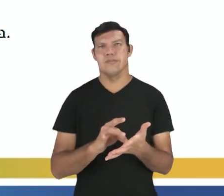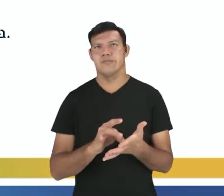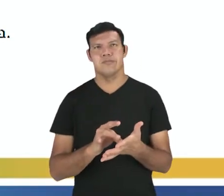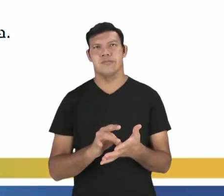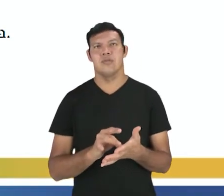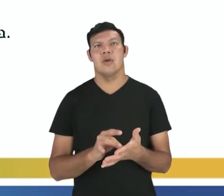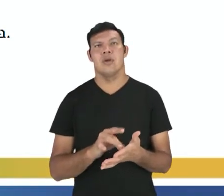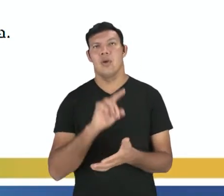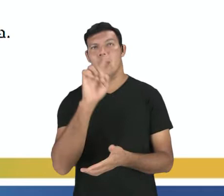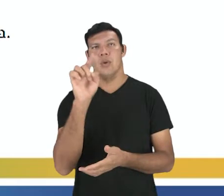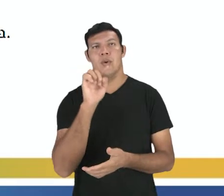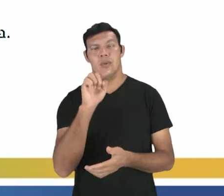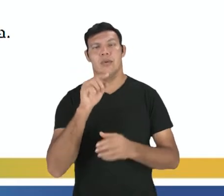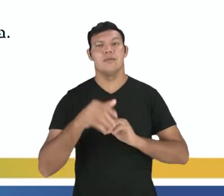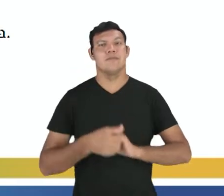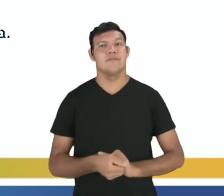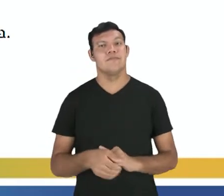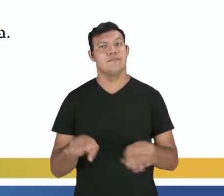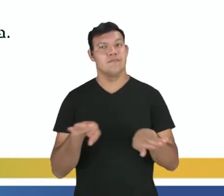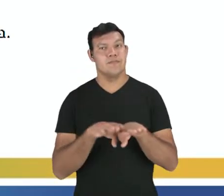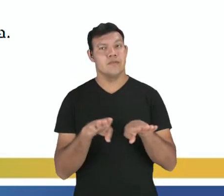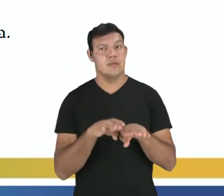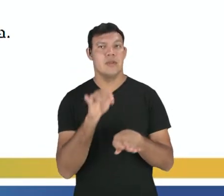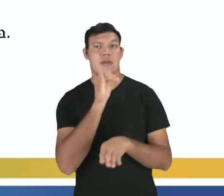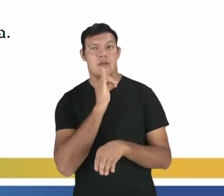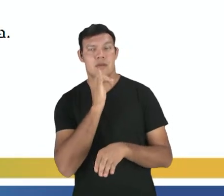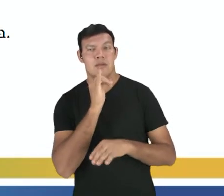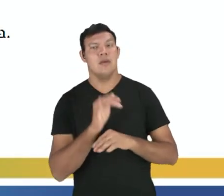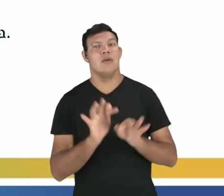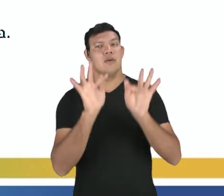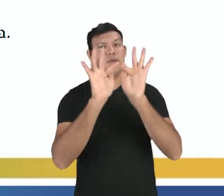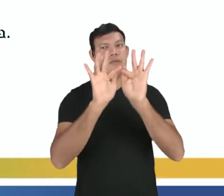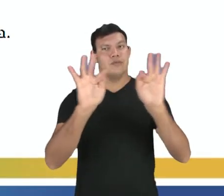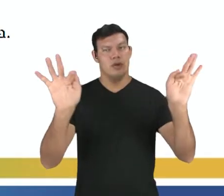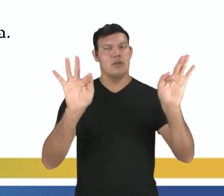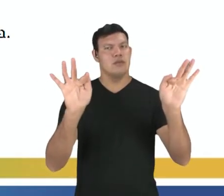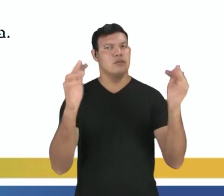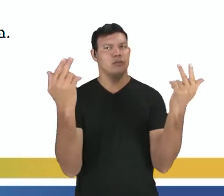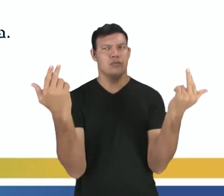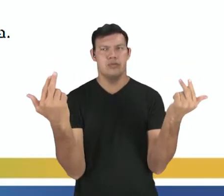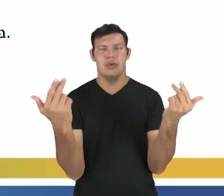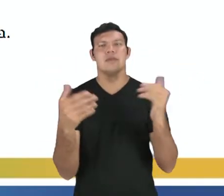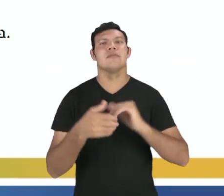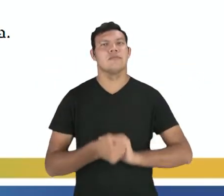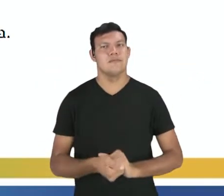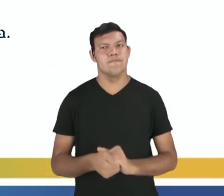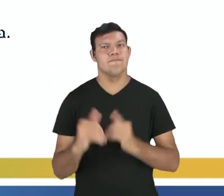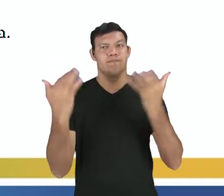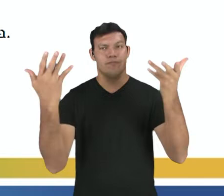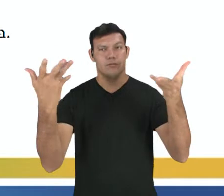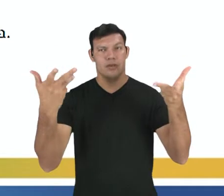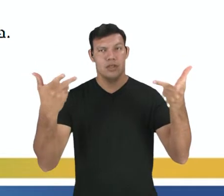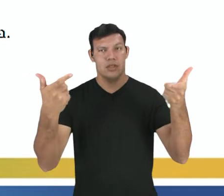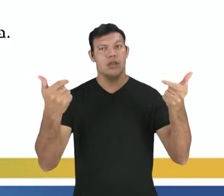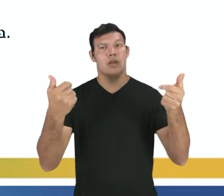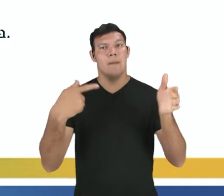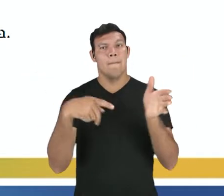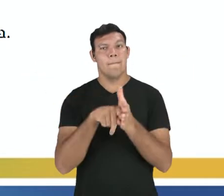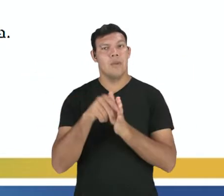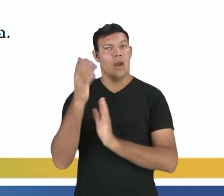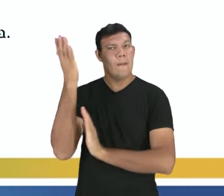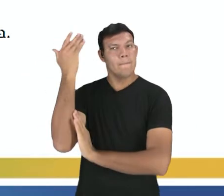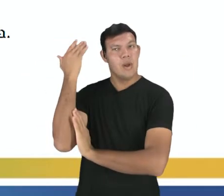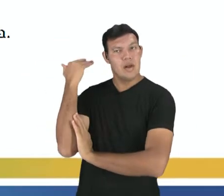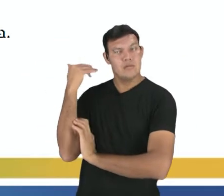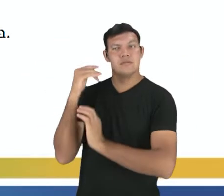casos, eu utilizei a mesma frase e todas estão falando de habilidade no passado. Na